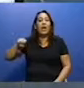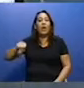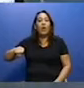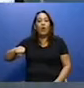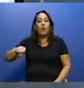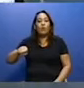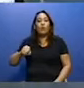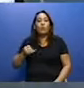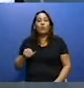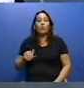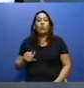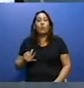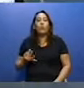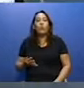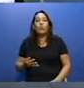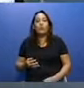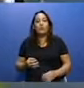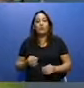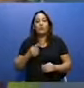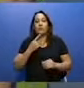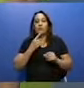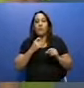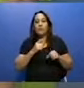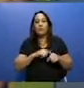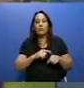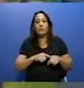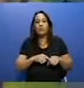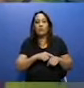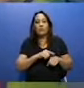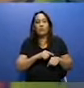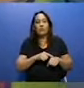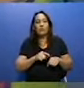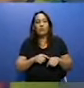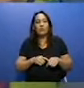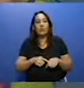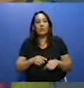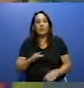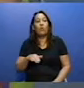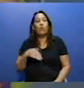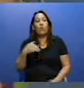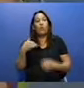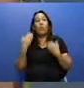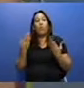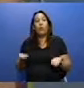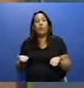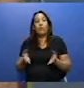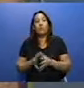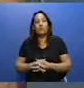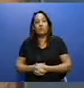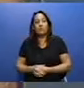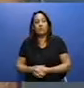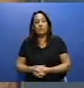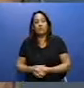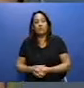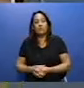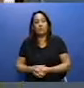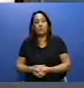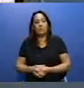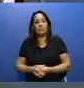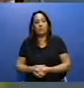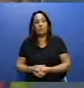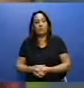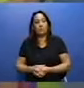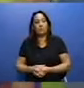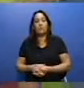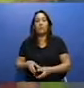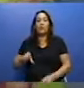morangos desenharia? Por quê? Nós fomos até a figura 7. A figura 8, gente, teria quantos